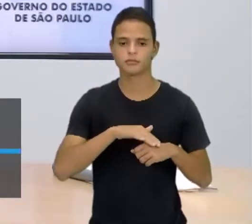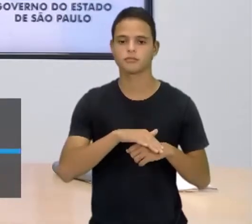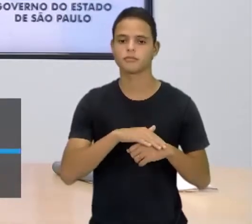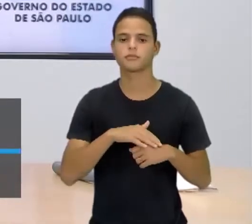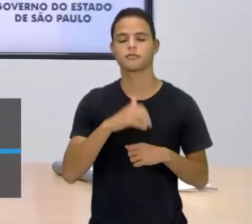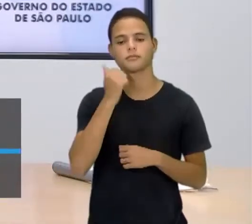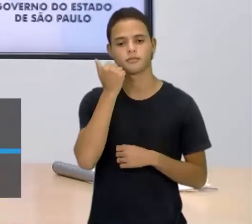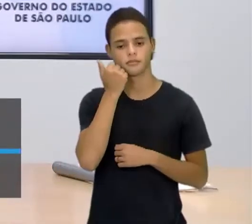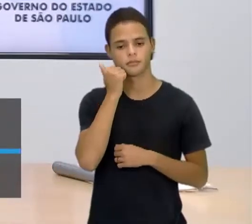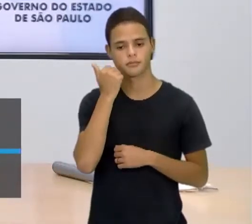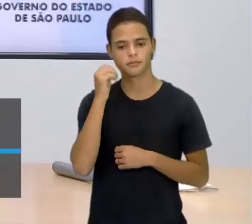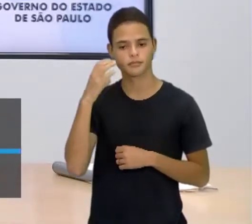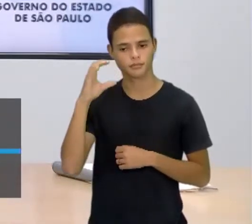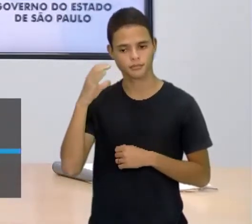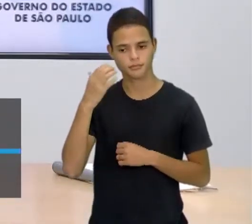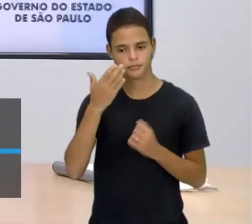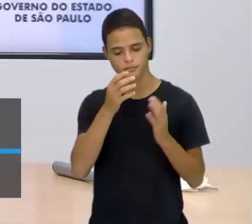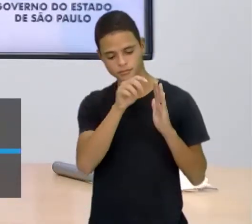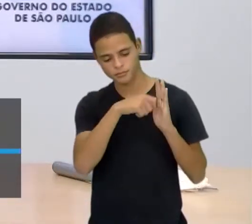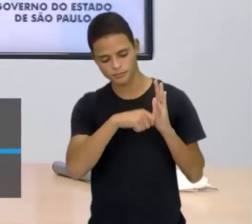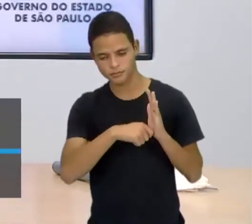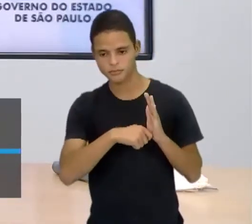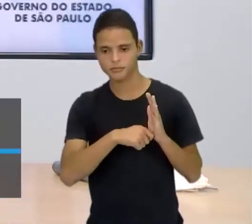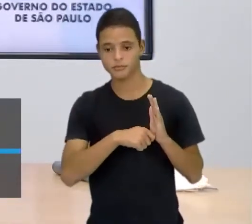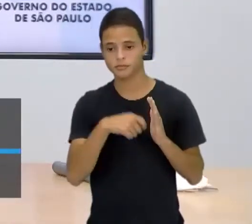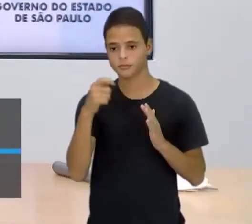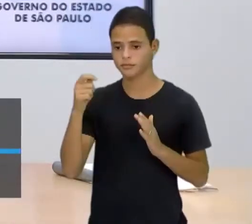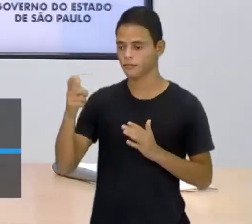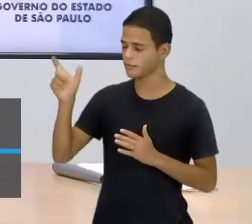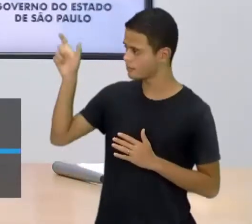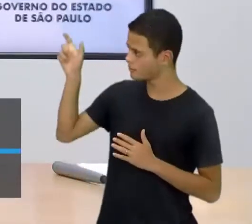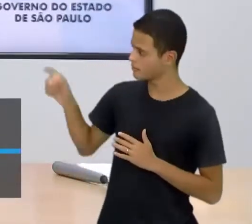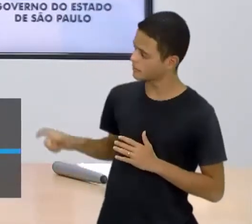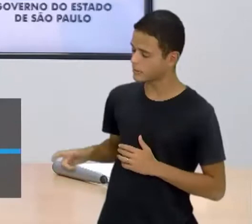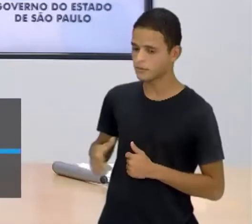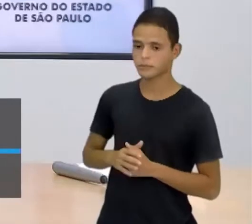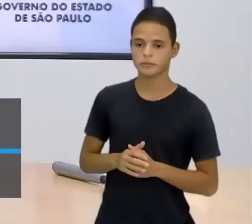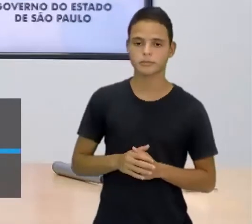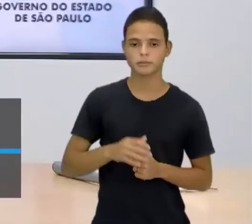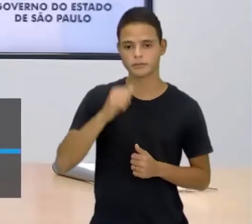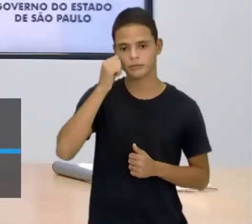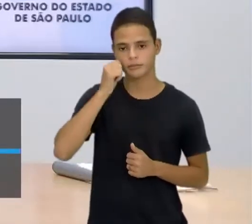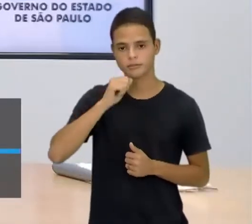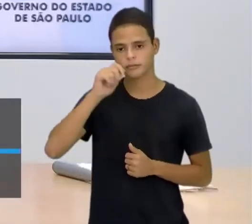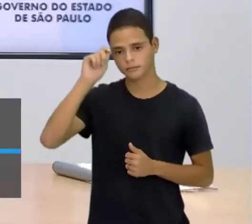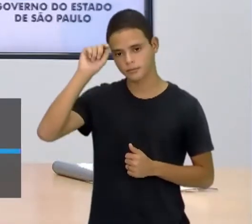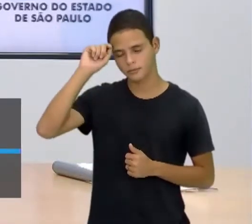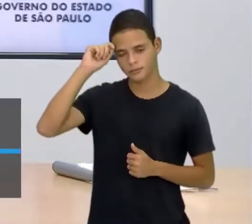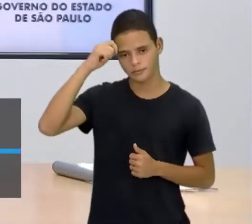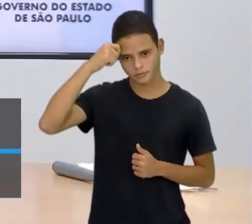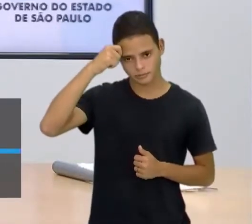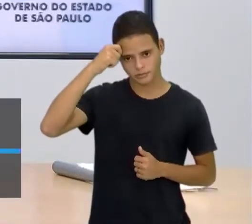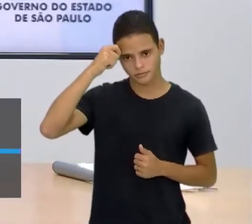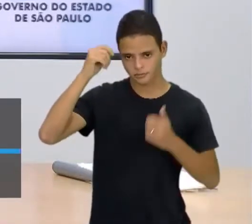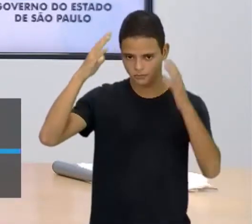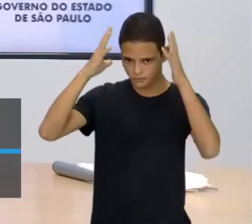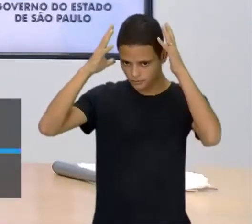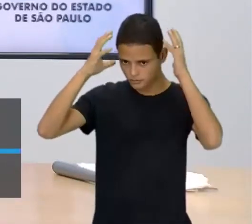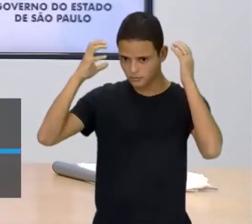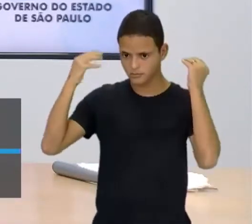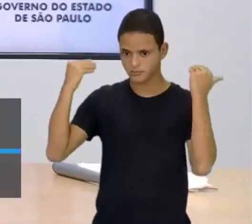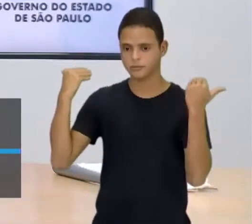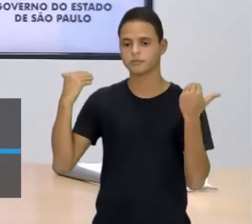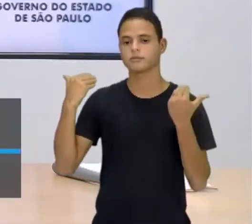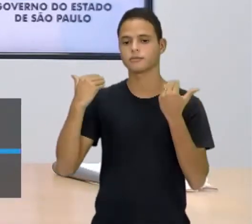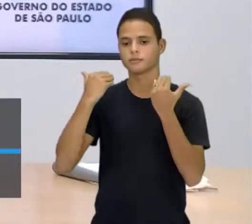Mas antes, faz um tempinho que eu não faço a minha descrição. Eu sou uma mulher preta, cabelo curto na altura da orelha. Hoje